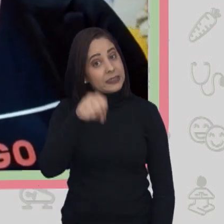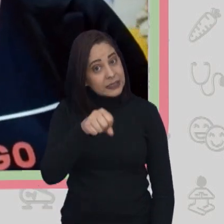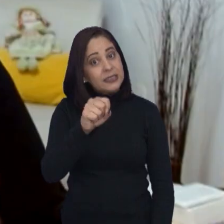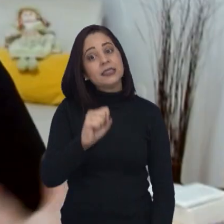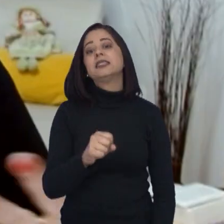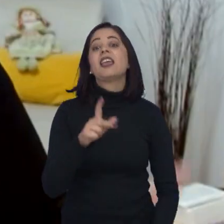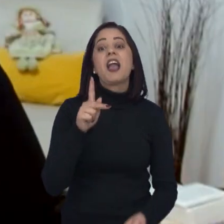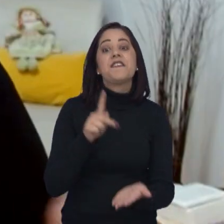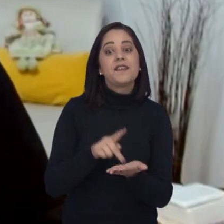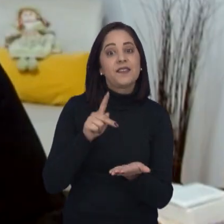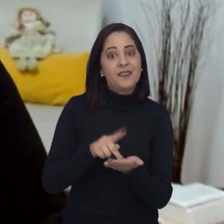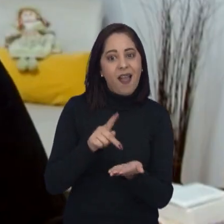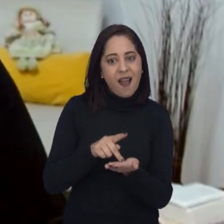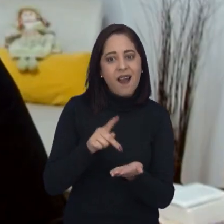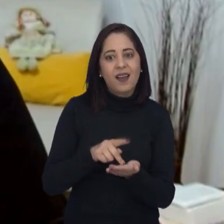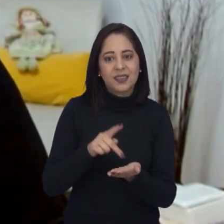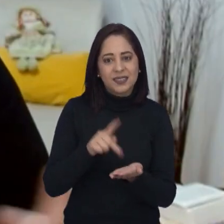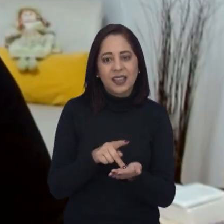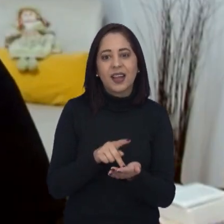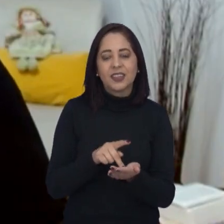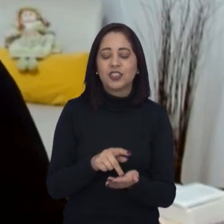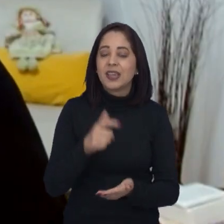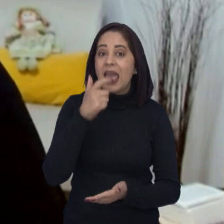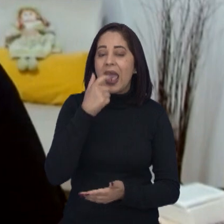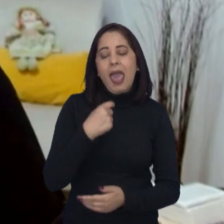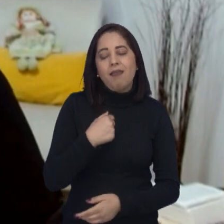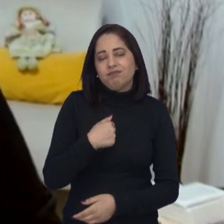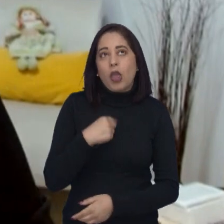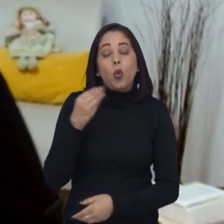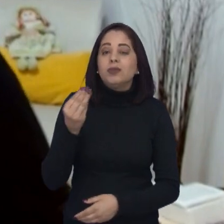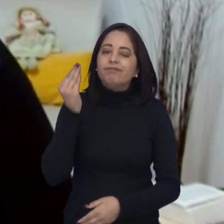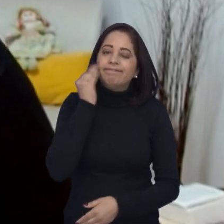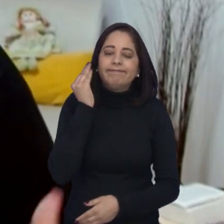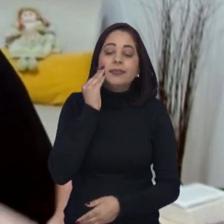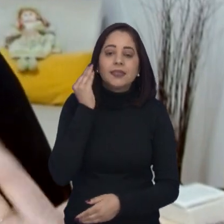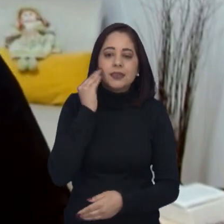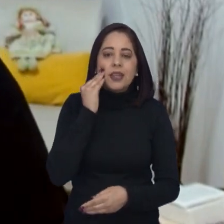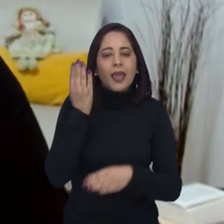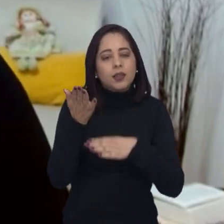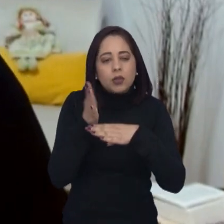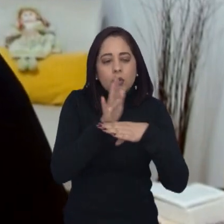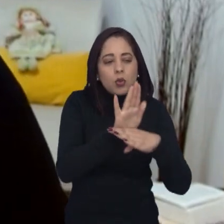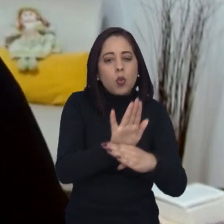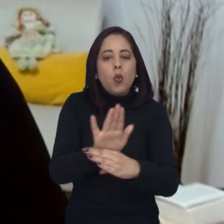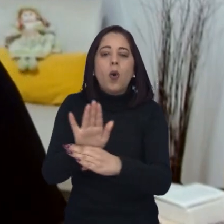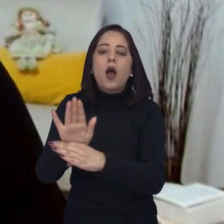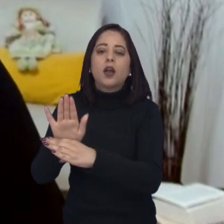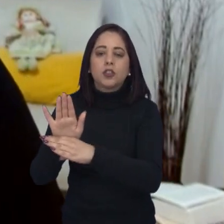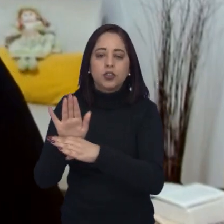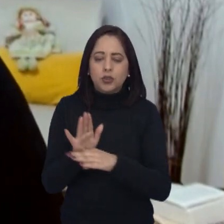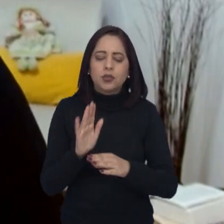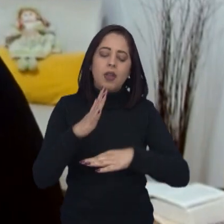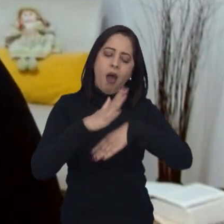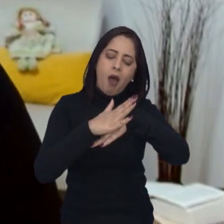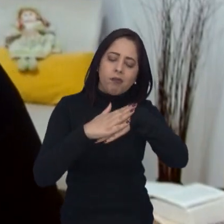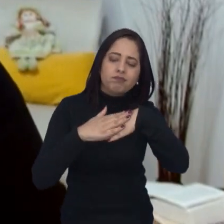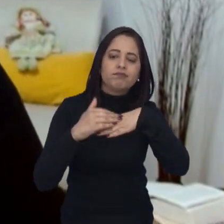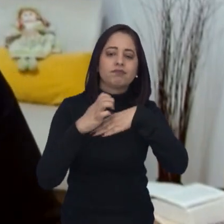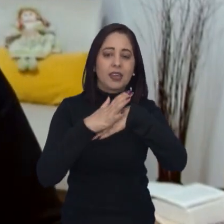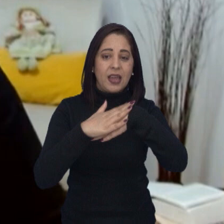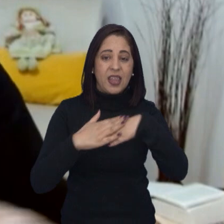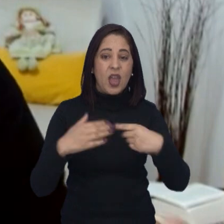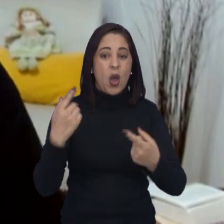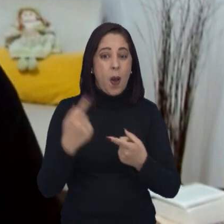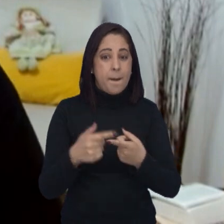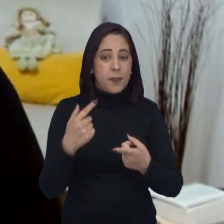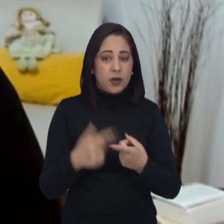Exatamente, ou pelo menos é o que eu tento fazer, né? E faço com muito grado, com muito carinho, porque eu passei